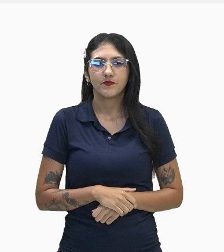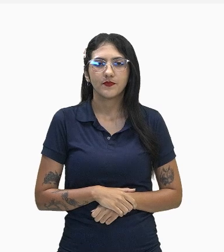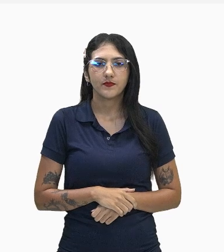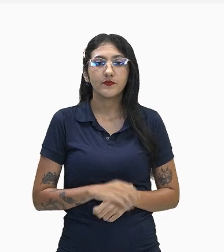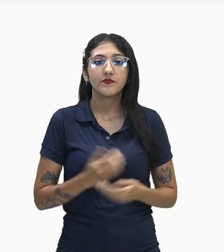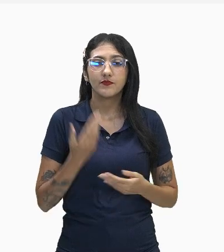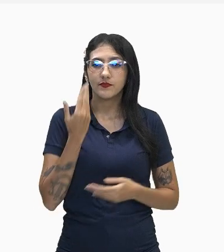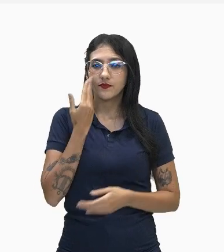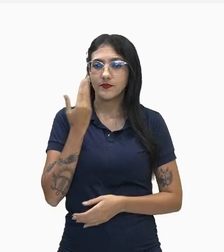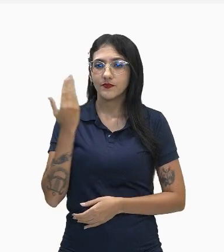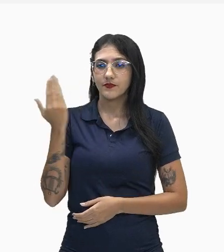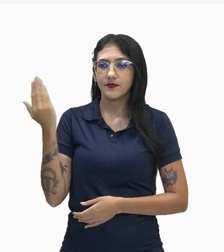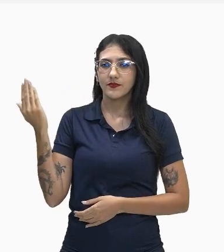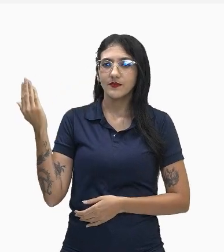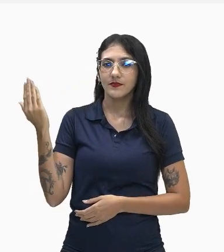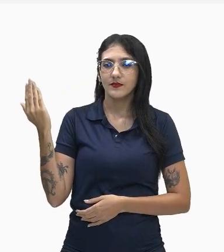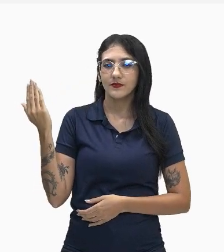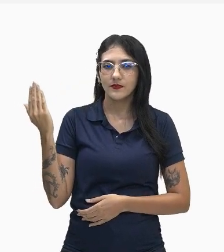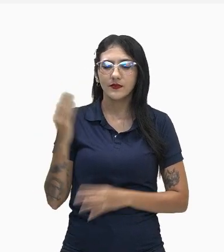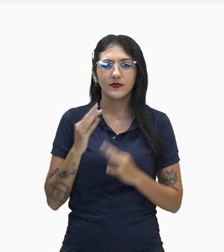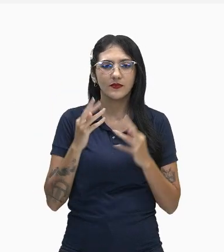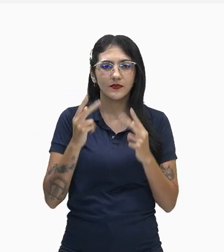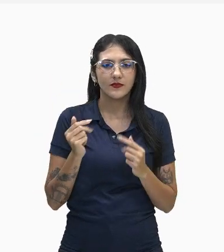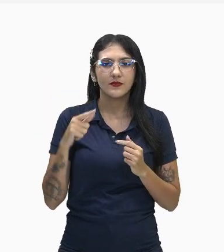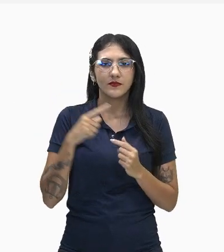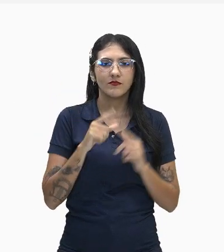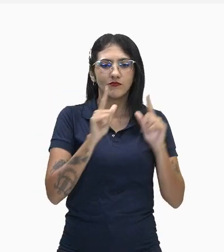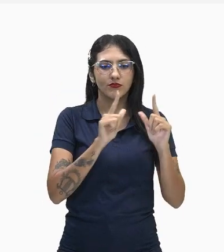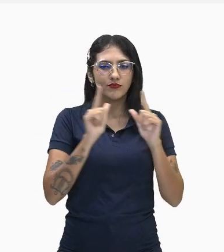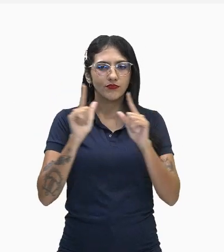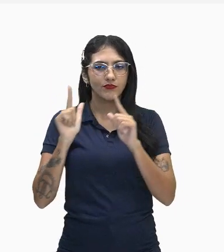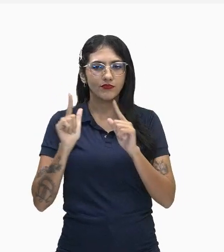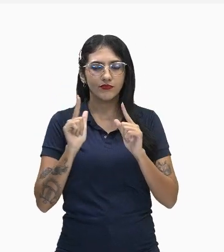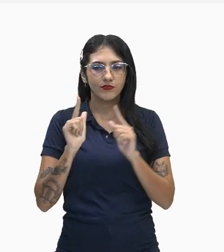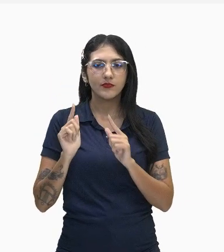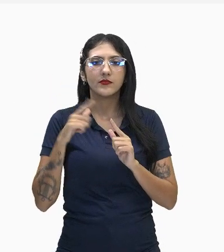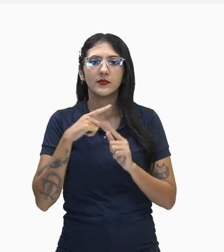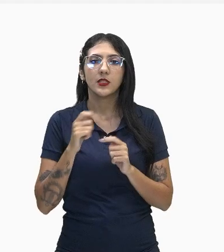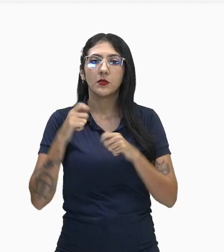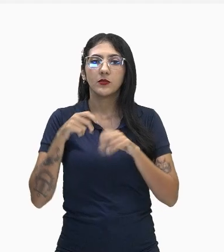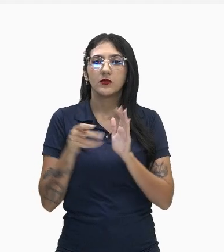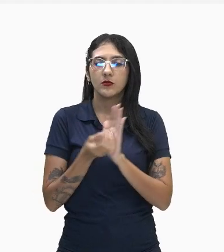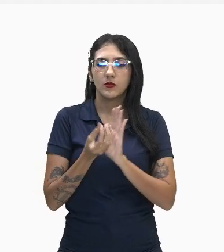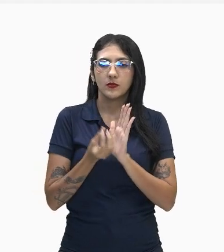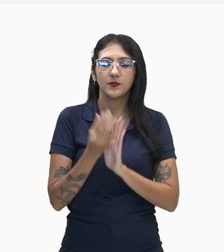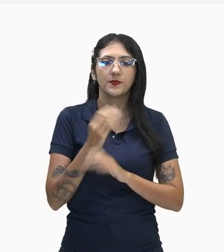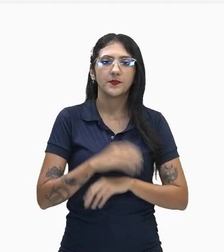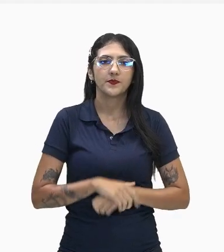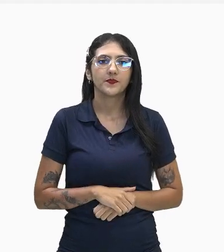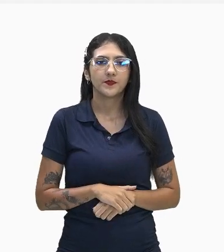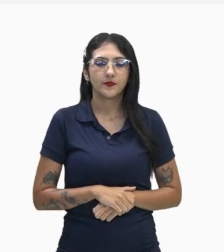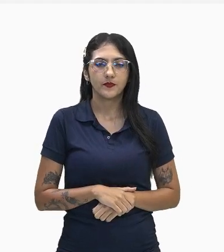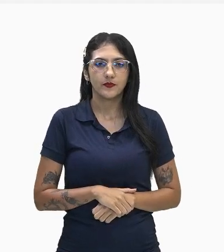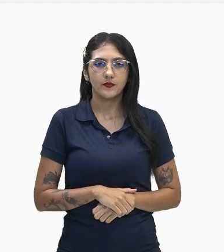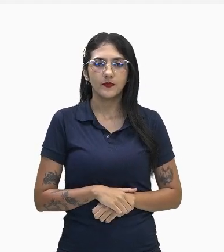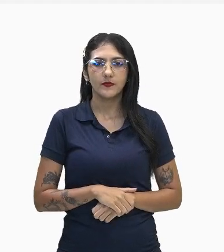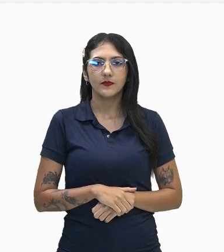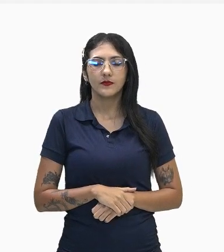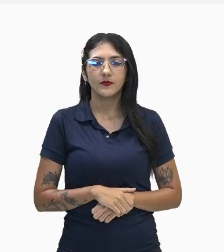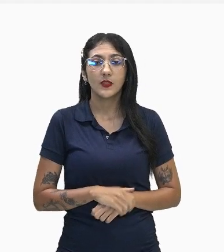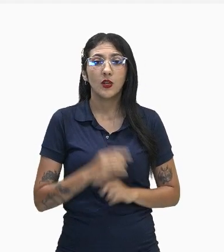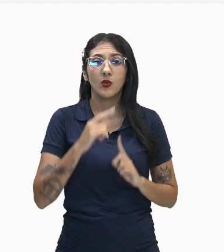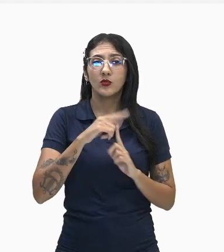ali processos que envolvem ali a produção da energia dos combustíveis. Os tipos mais comuns